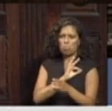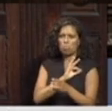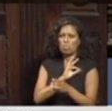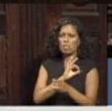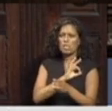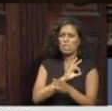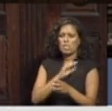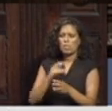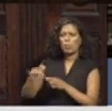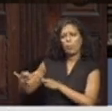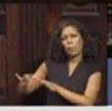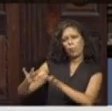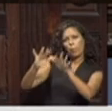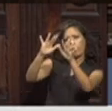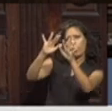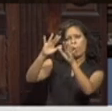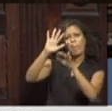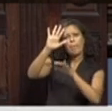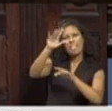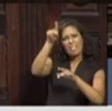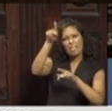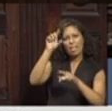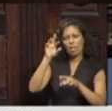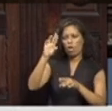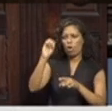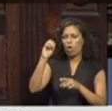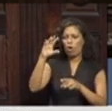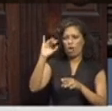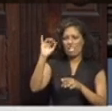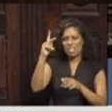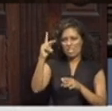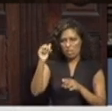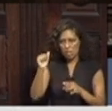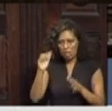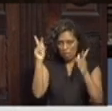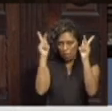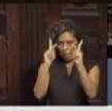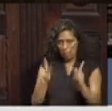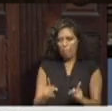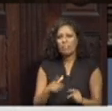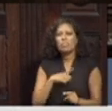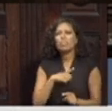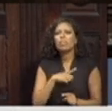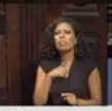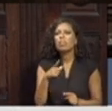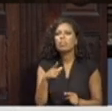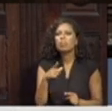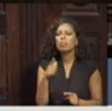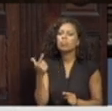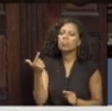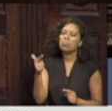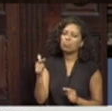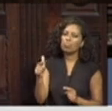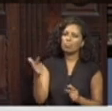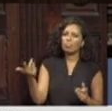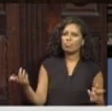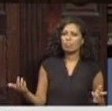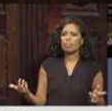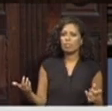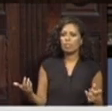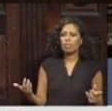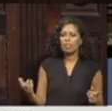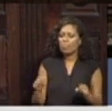alguma coisa para mostrar força. A Rocinha, que foi, entre aspas, ocupado pelas forças federais alguns